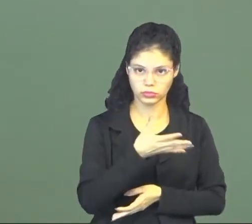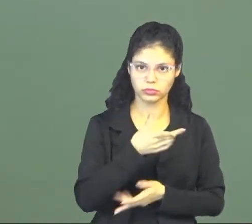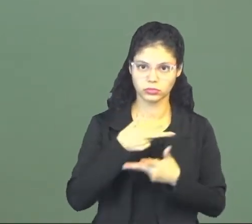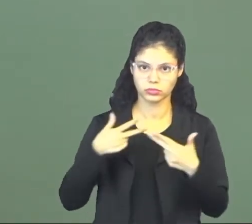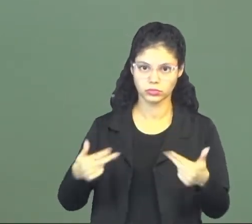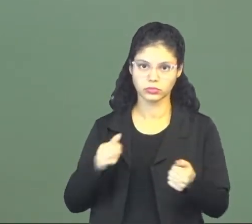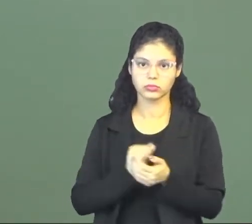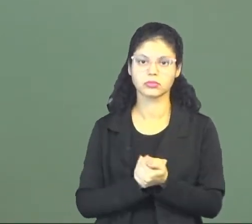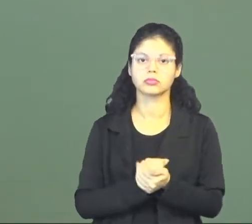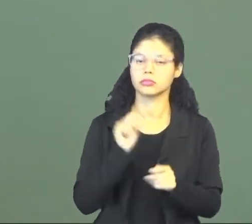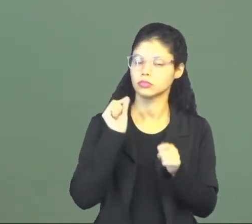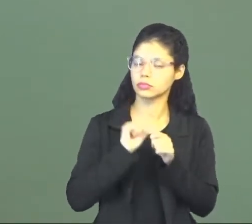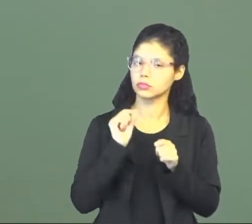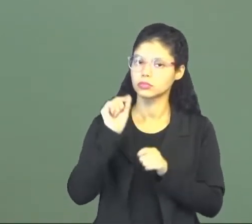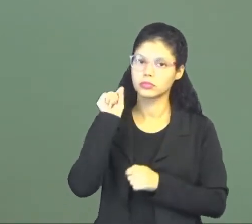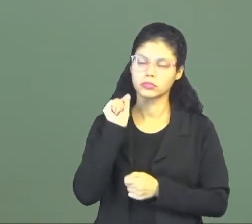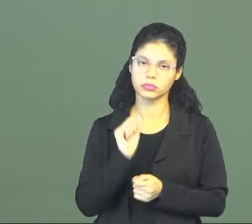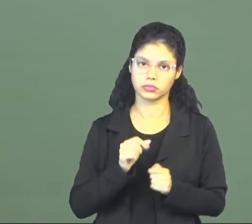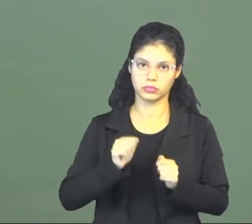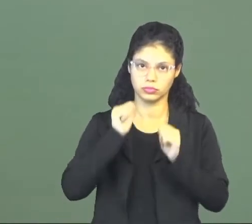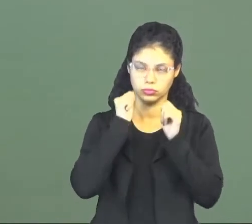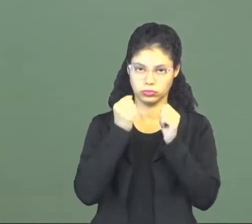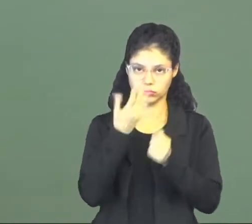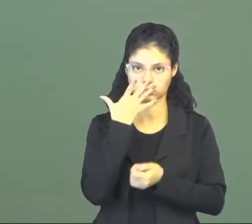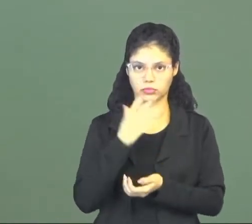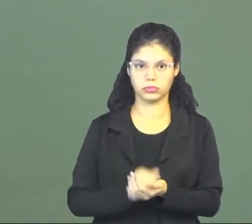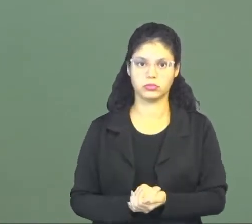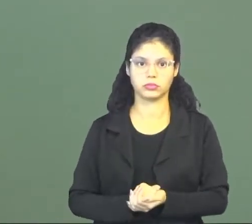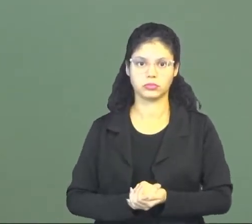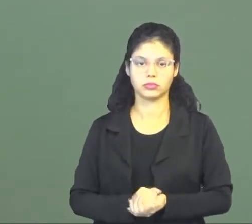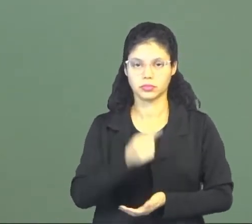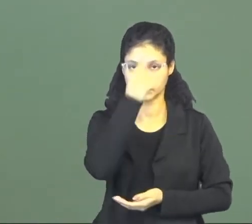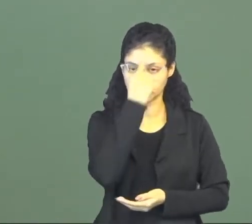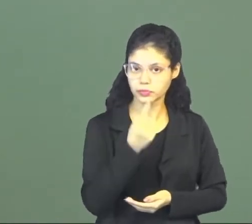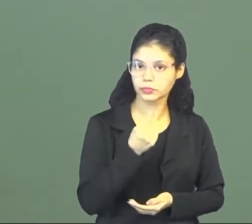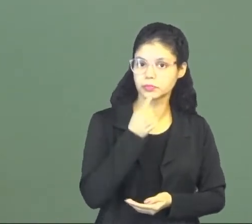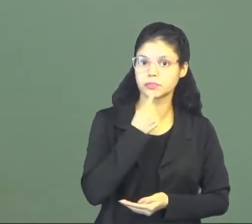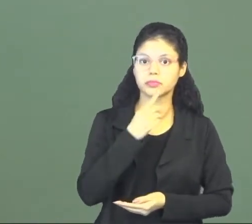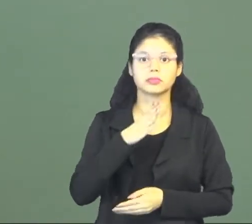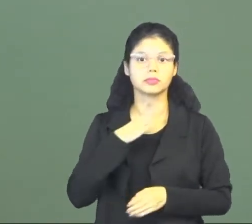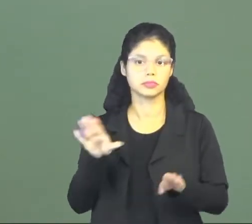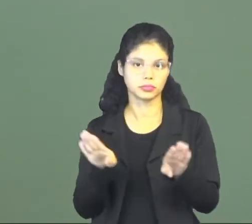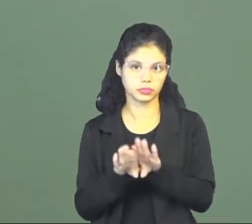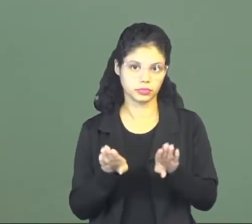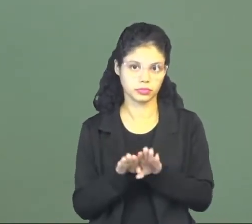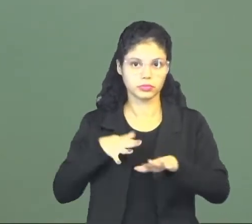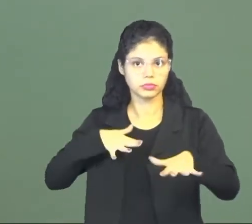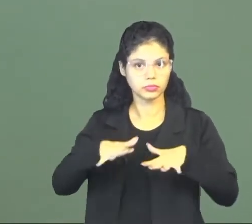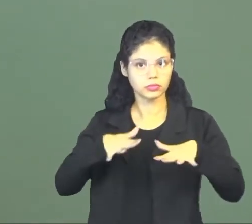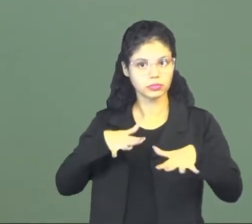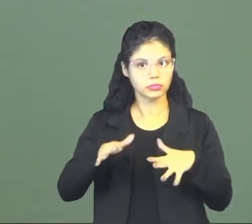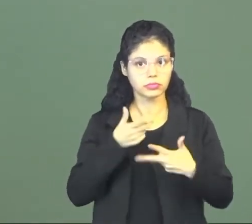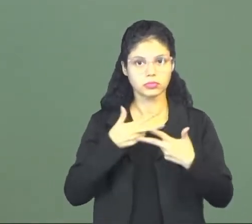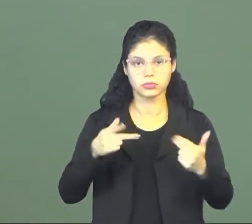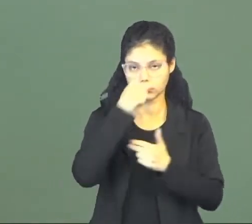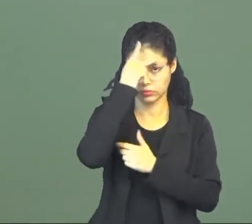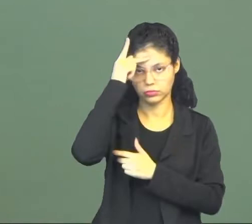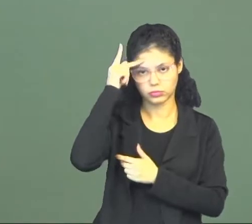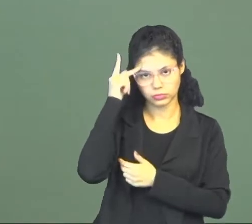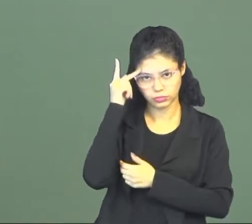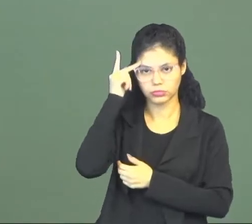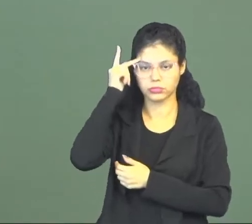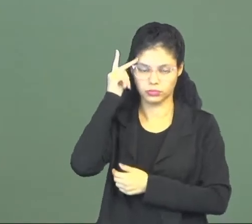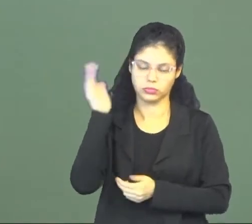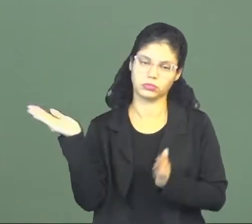que fizeram com que captássemos as imagens e também o movimento das pessoas